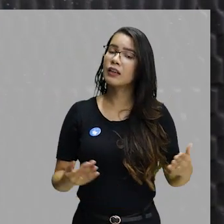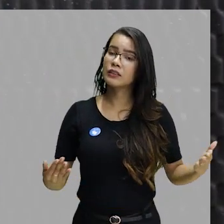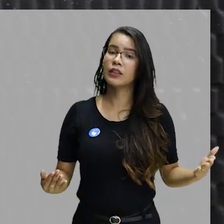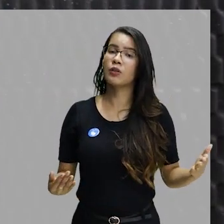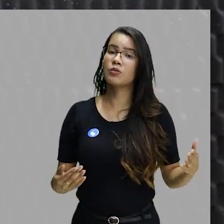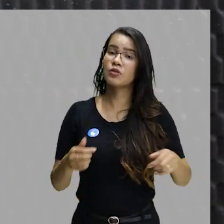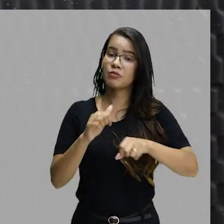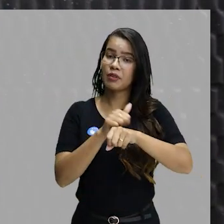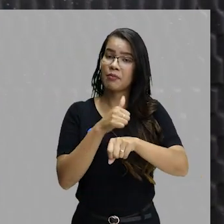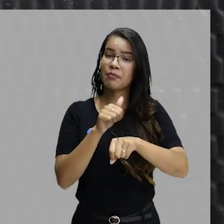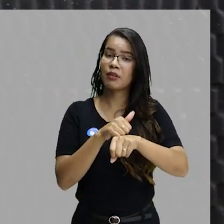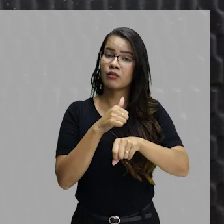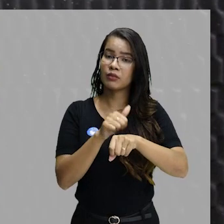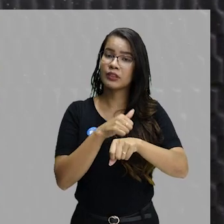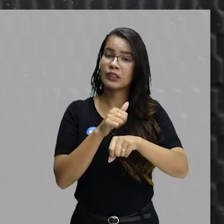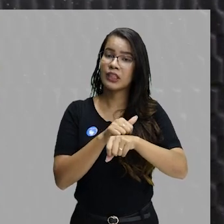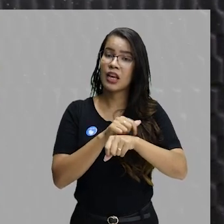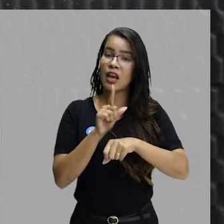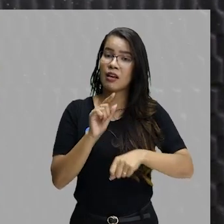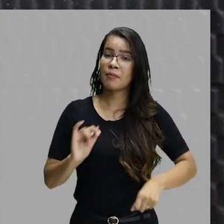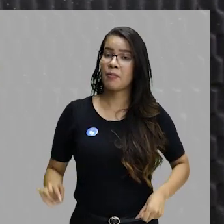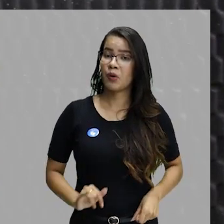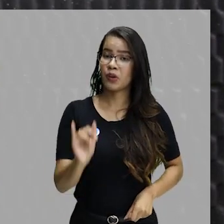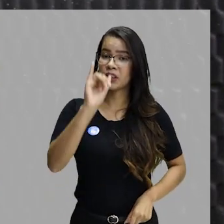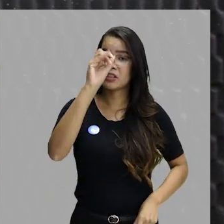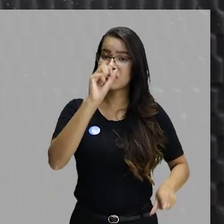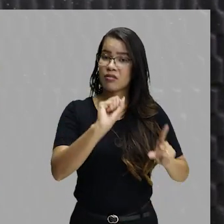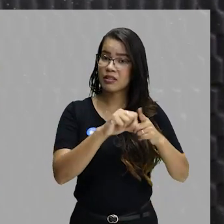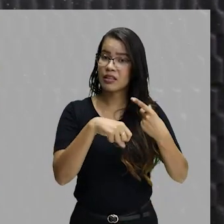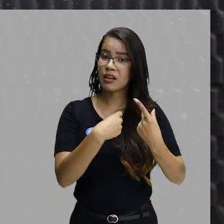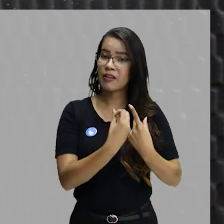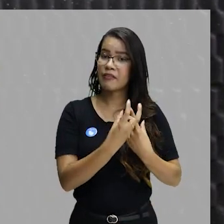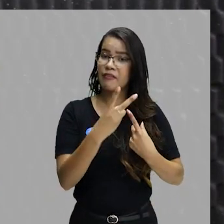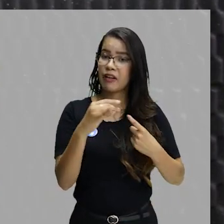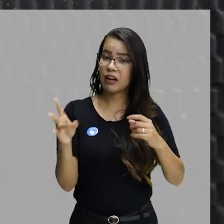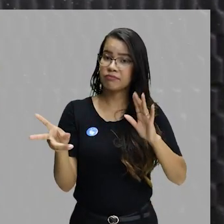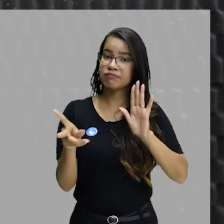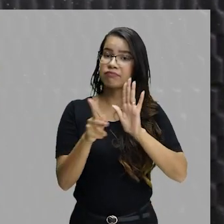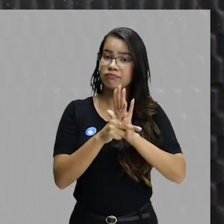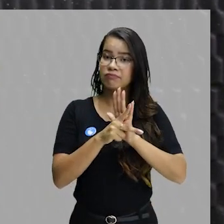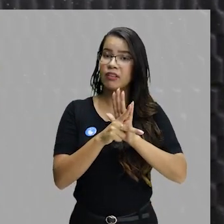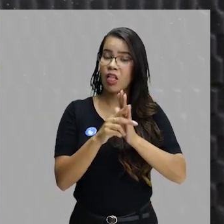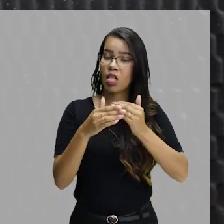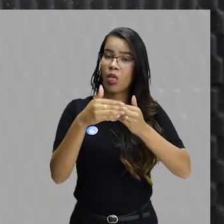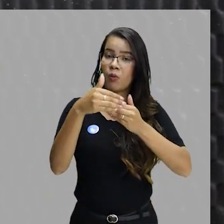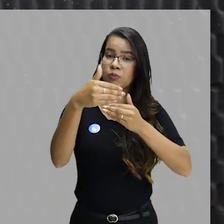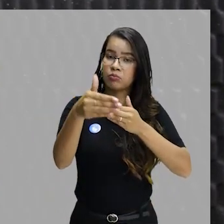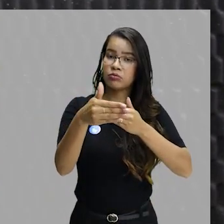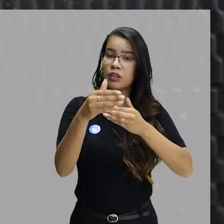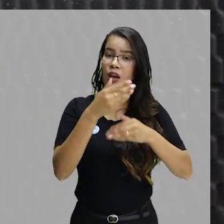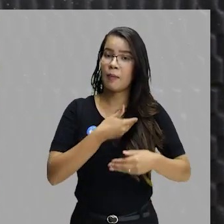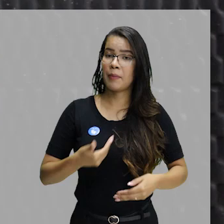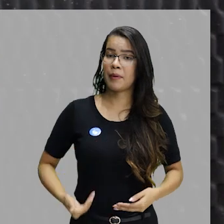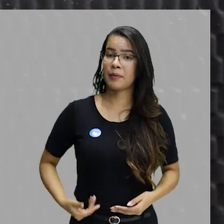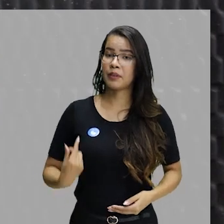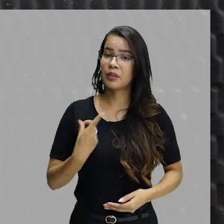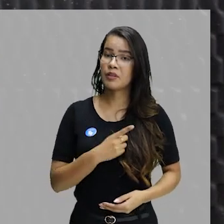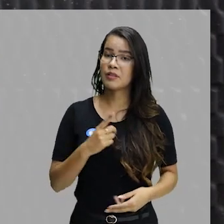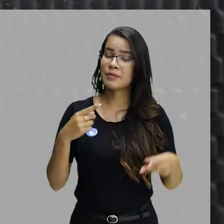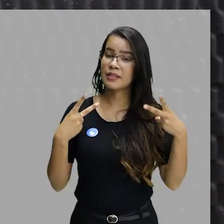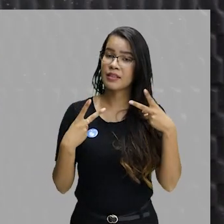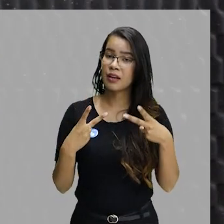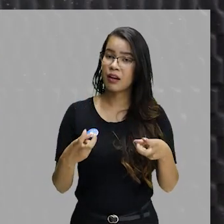os plebeus, a partir da importância social que eles vão tendo ao longo da República, nós vamos observar que ao longo da